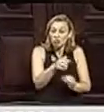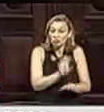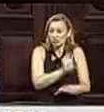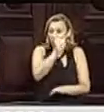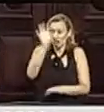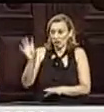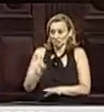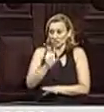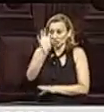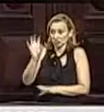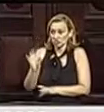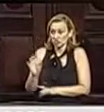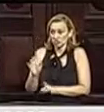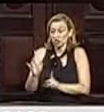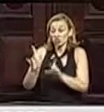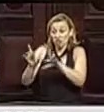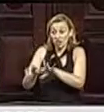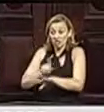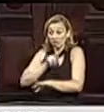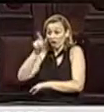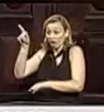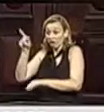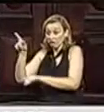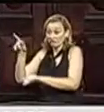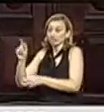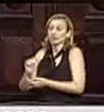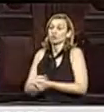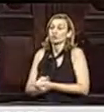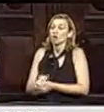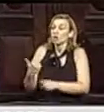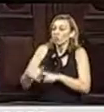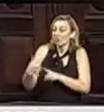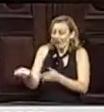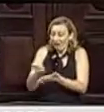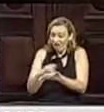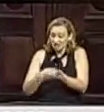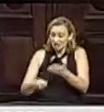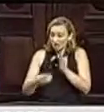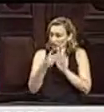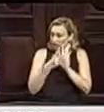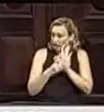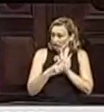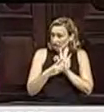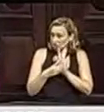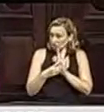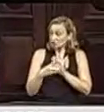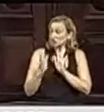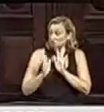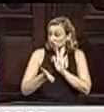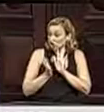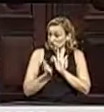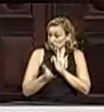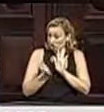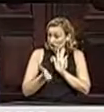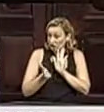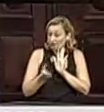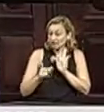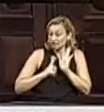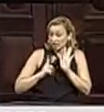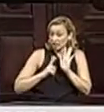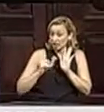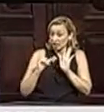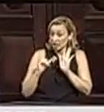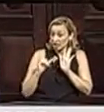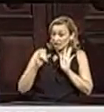é na fase exploratória. Porque assinar o Repetro, que já tem um benefício dos impostos federais